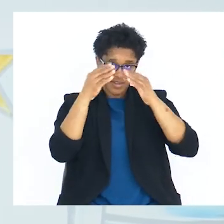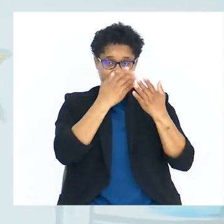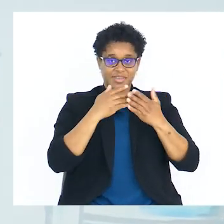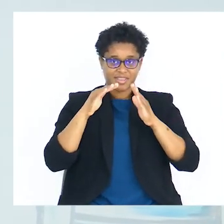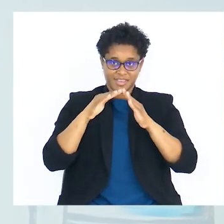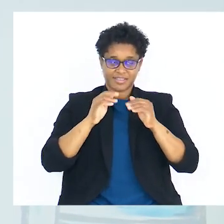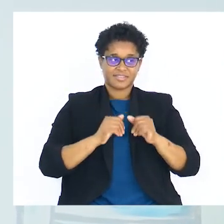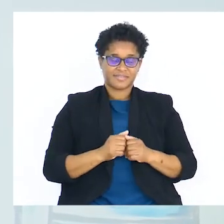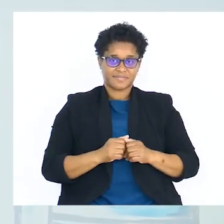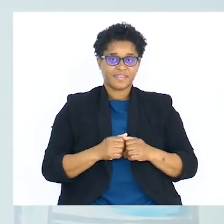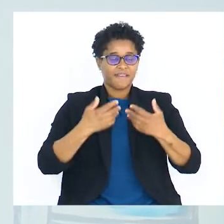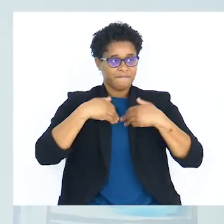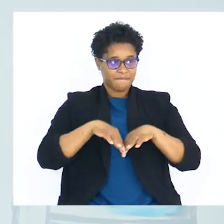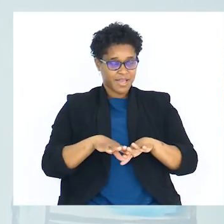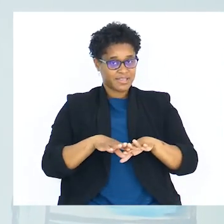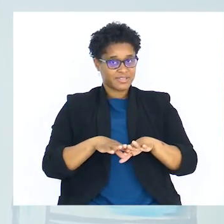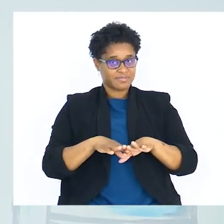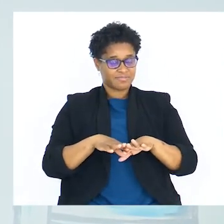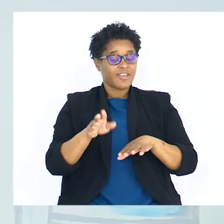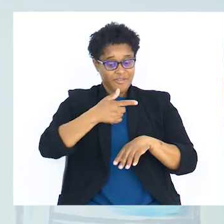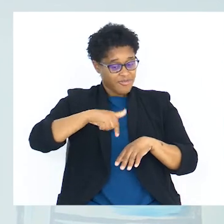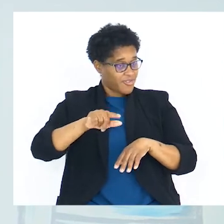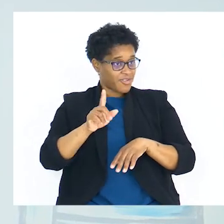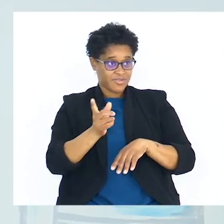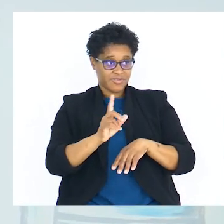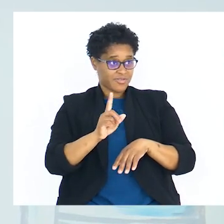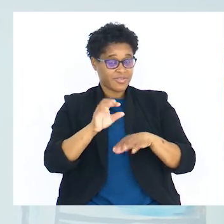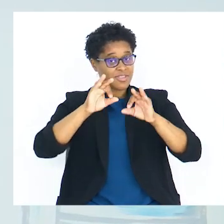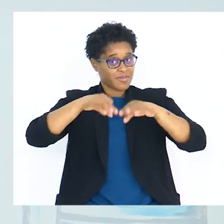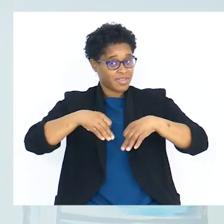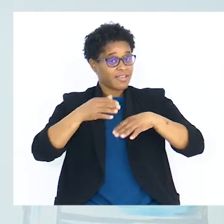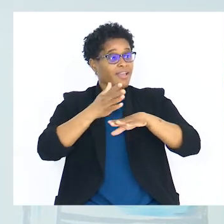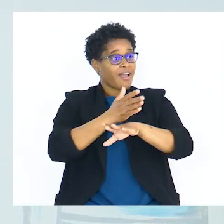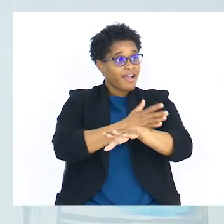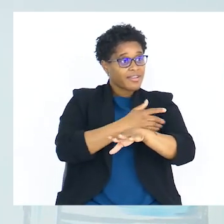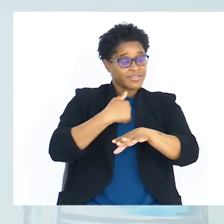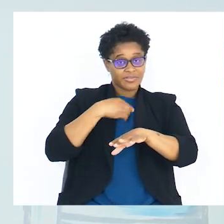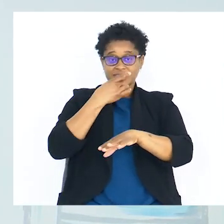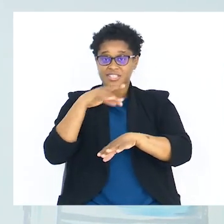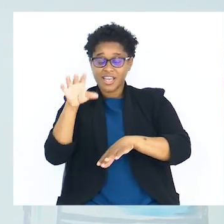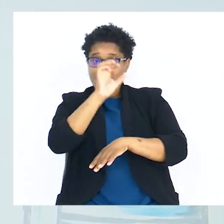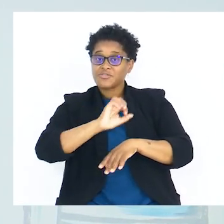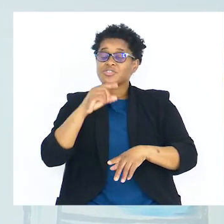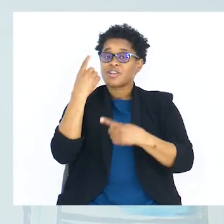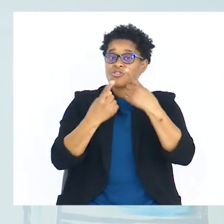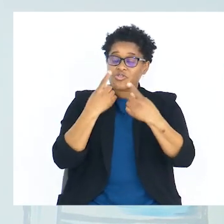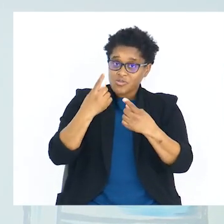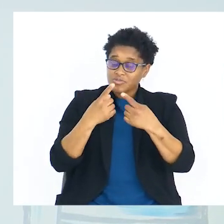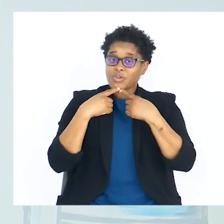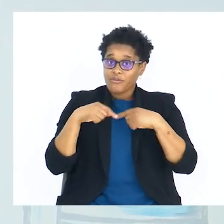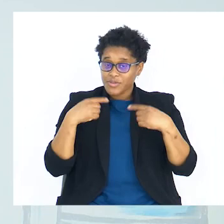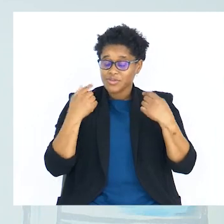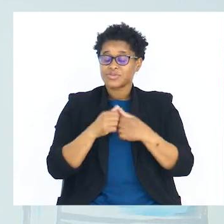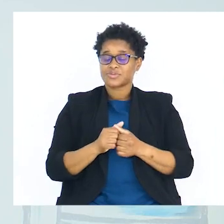em Casa. Mas nós não vamos terminar sem antes de eu vos deixar algumas